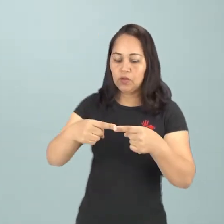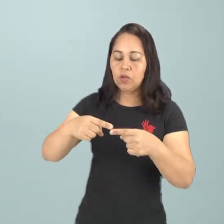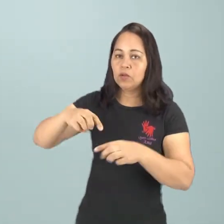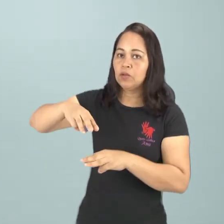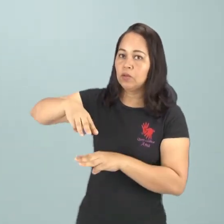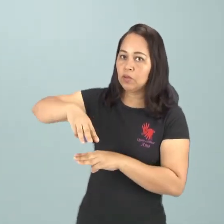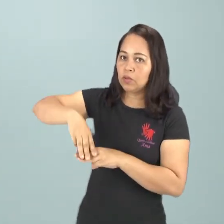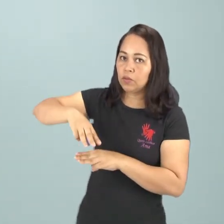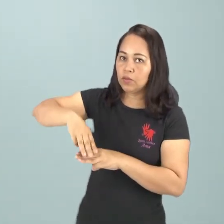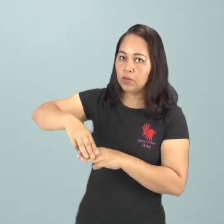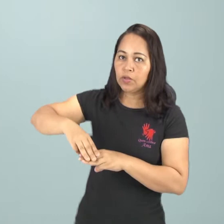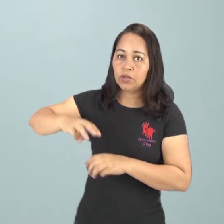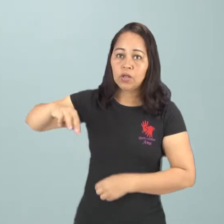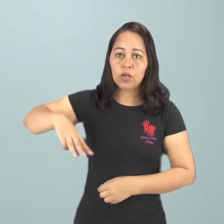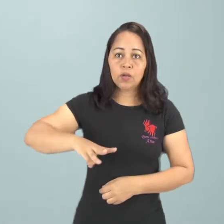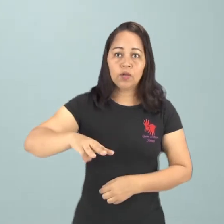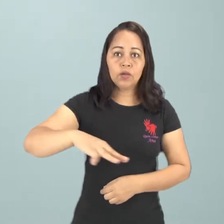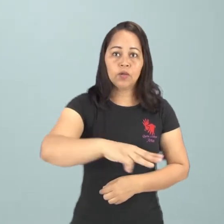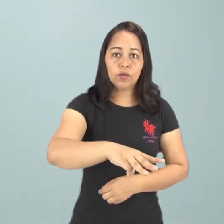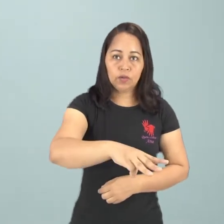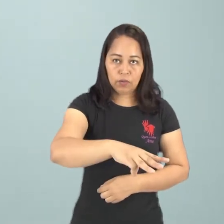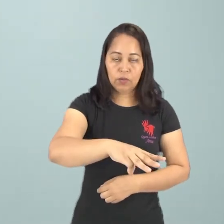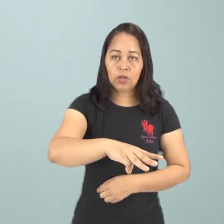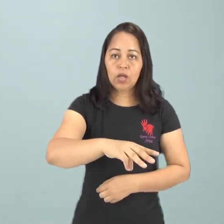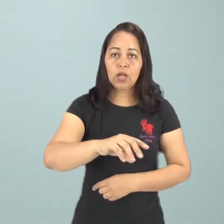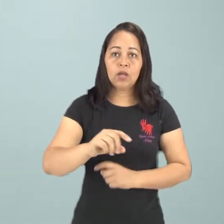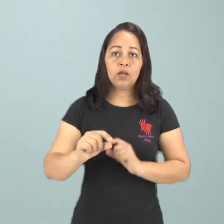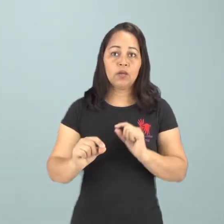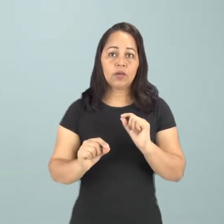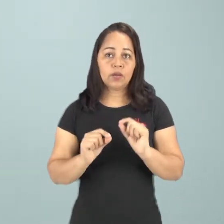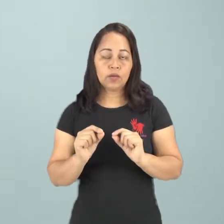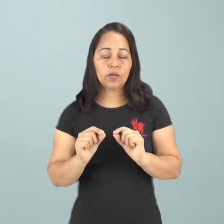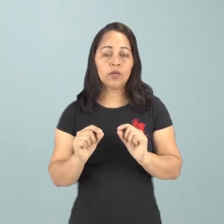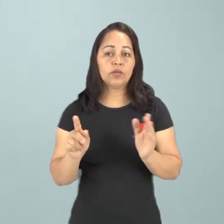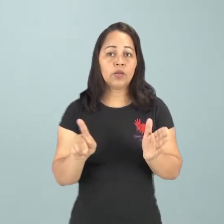Mesopotâmia, ela está intimamente relacionada a essa